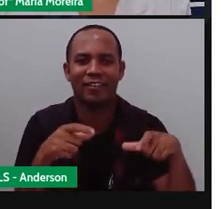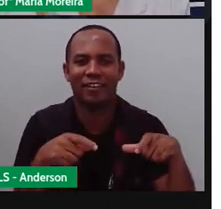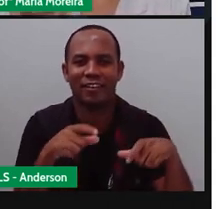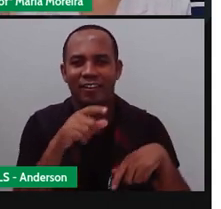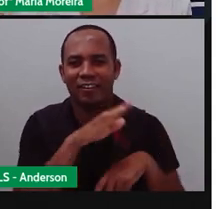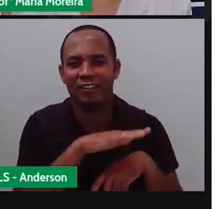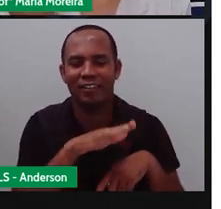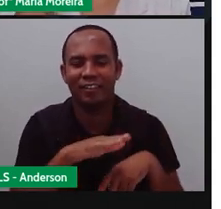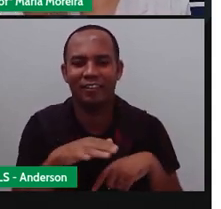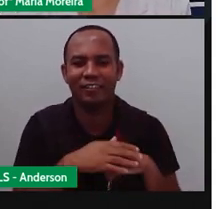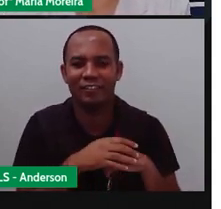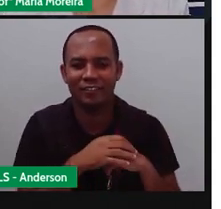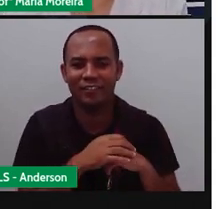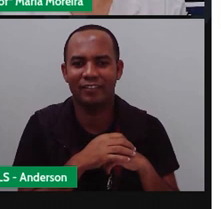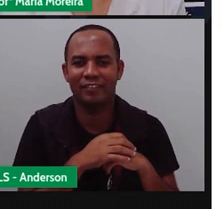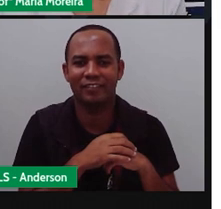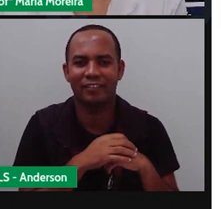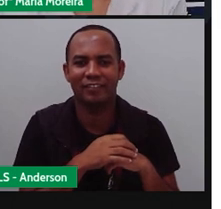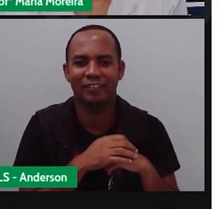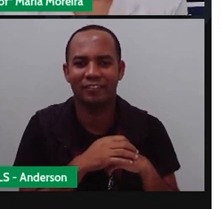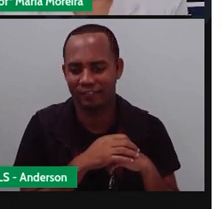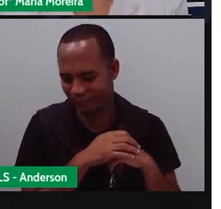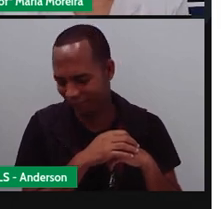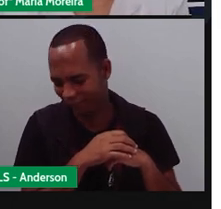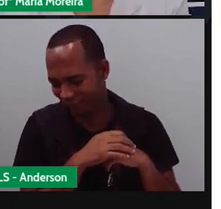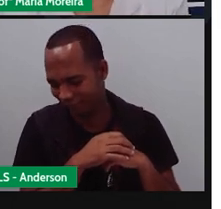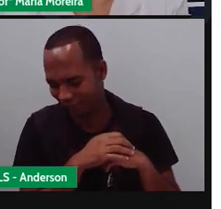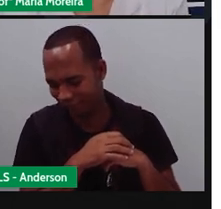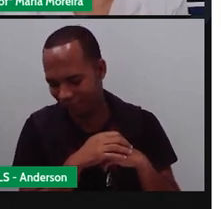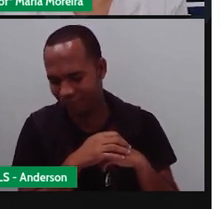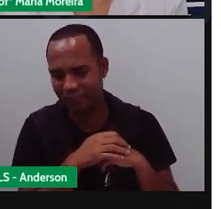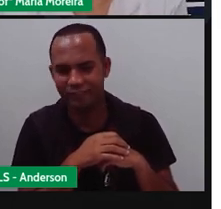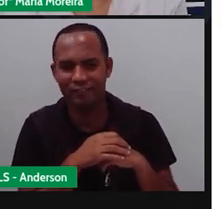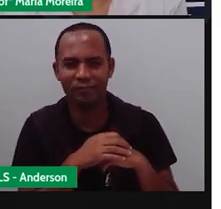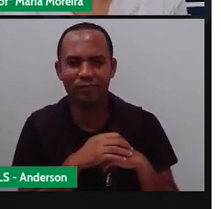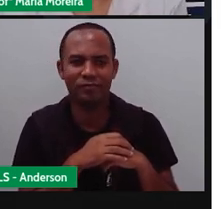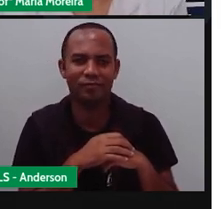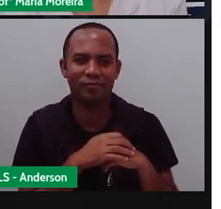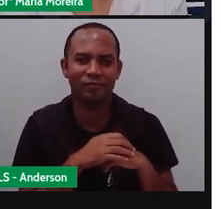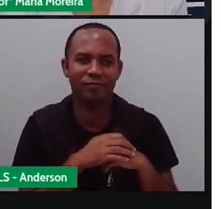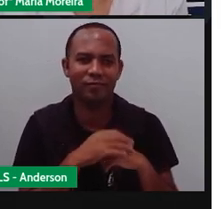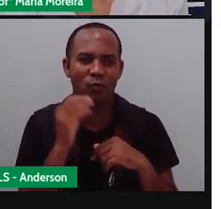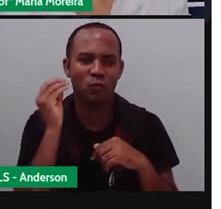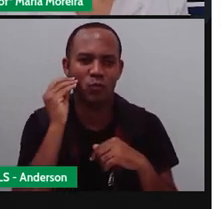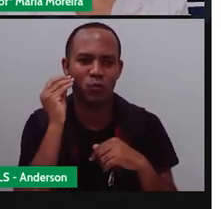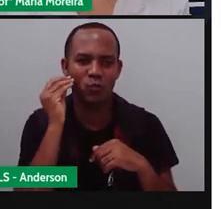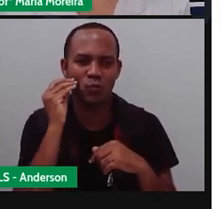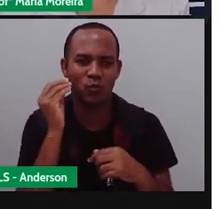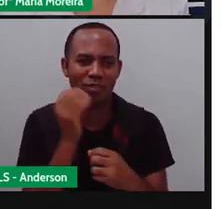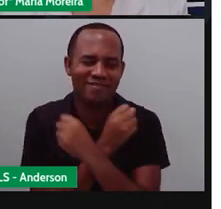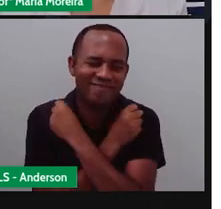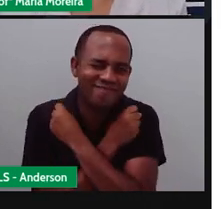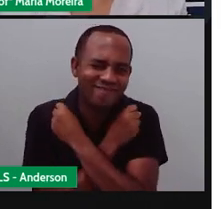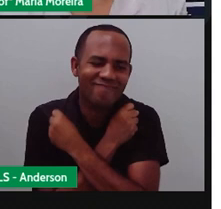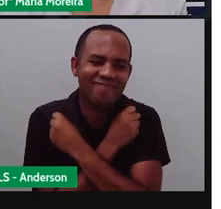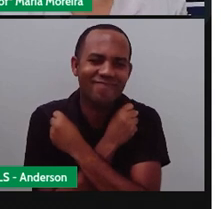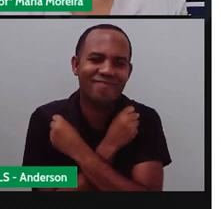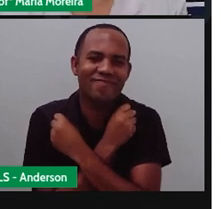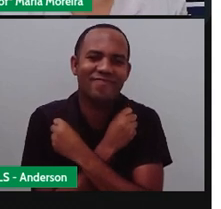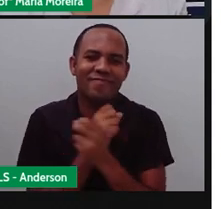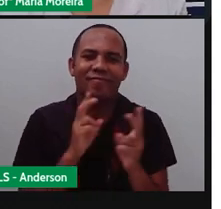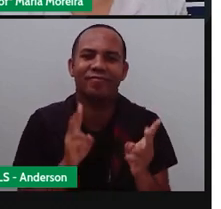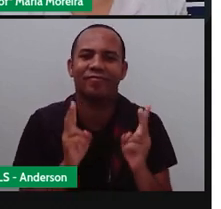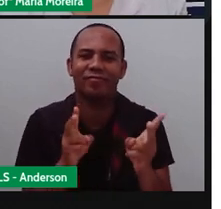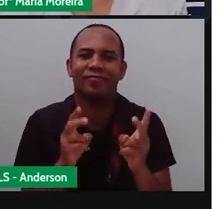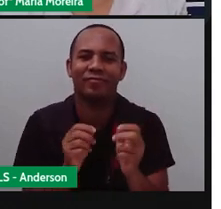Preto né Biel que é o irmão aí de Maria Eduarda um beijo para você Biel né e um beijo para Claudia que tá